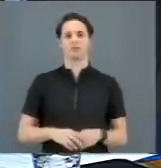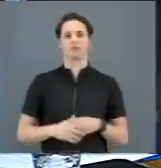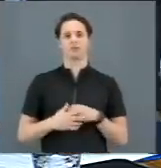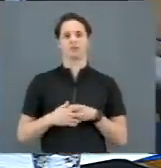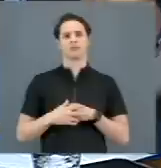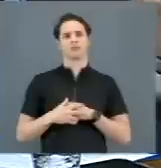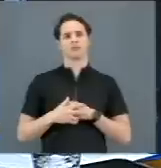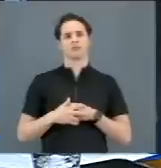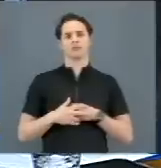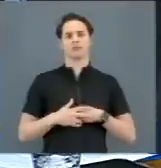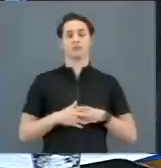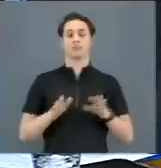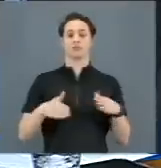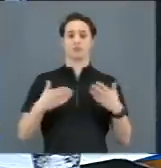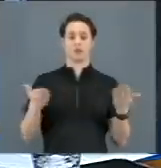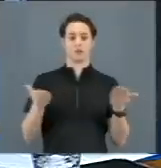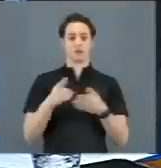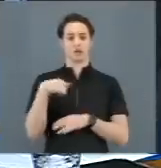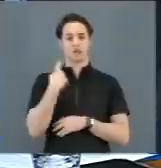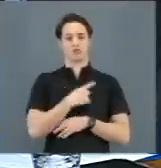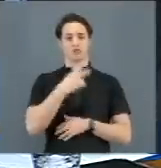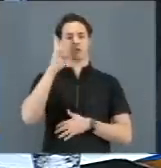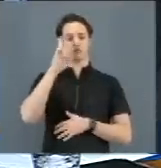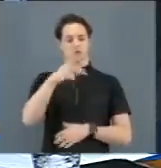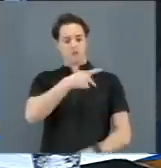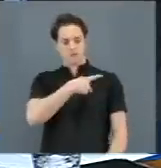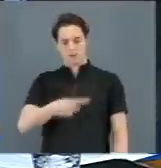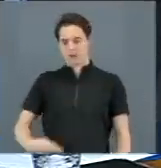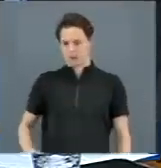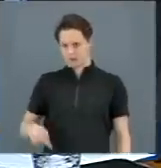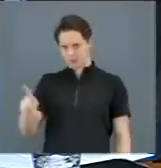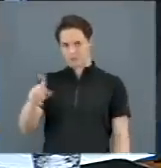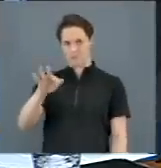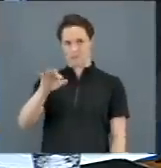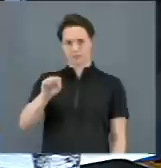E aí nós vemos o presidente do TSE à época, ministro Fachin,